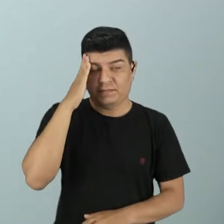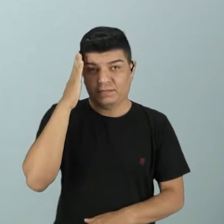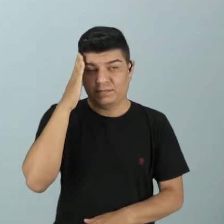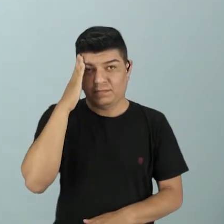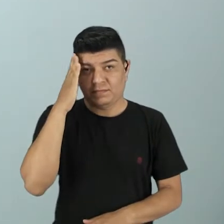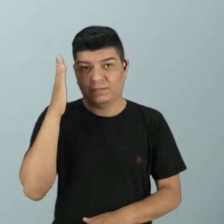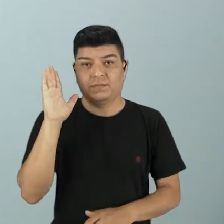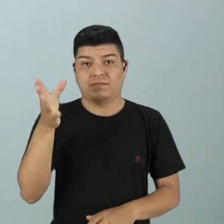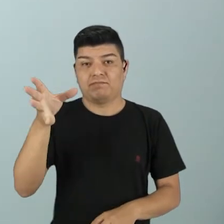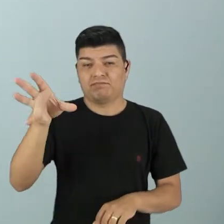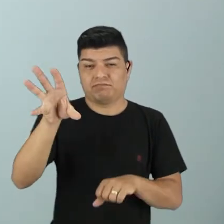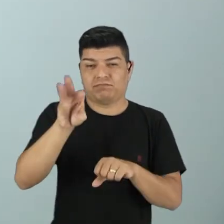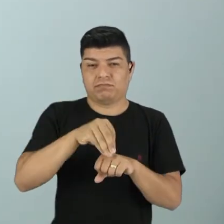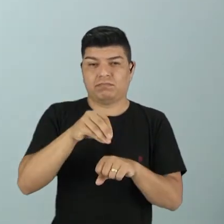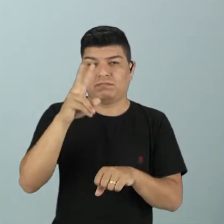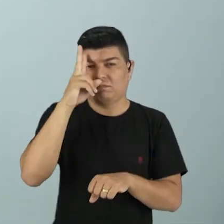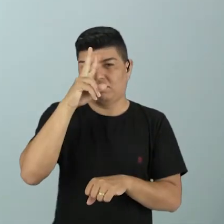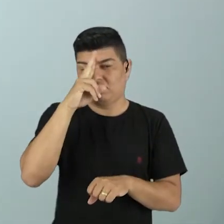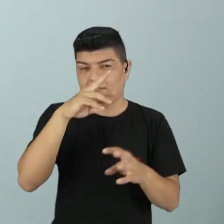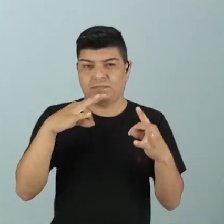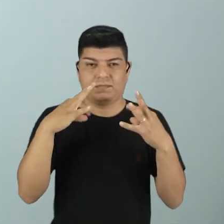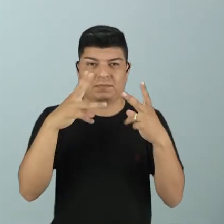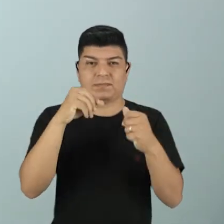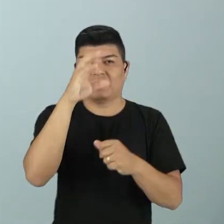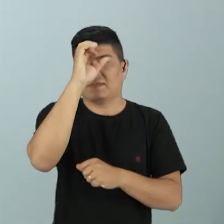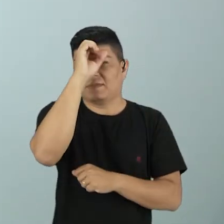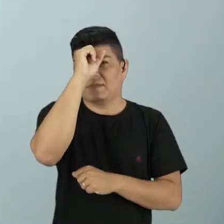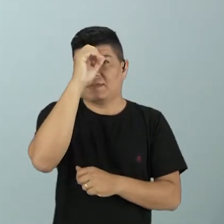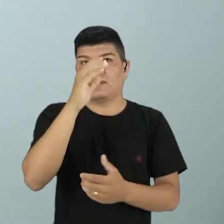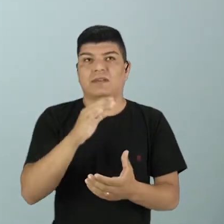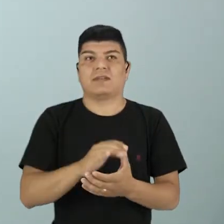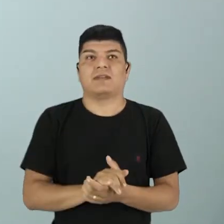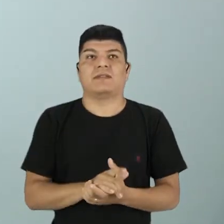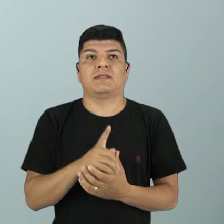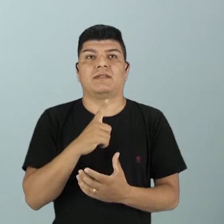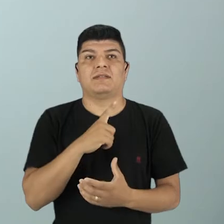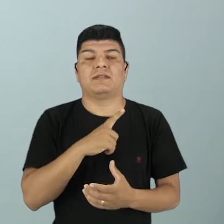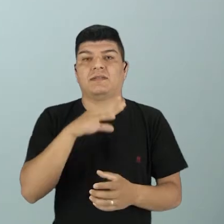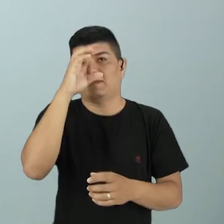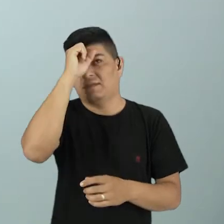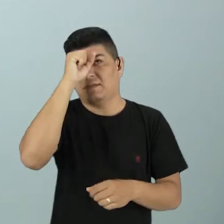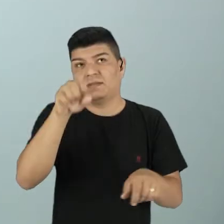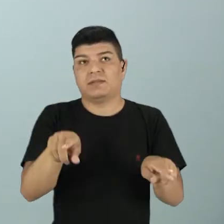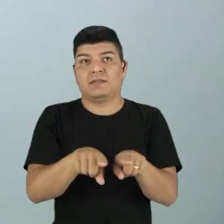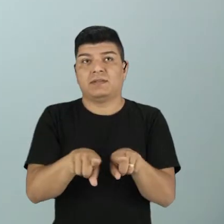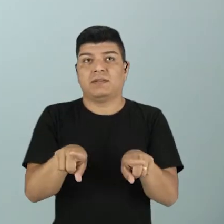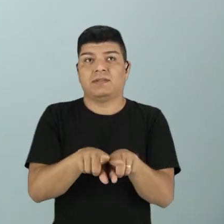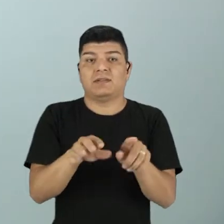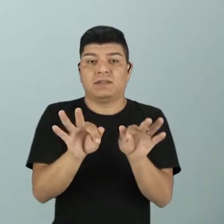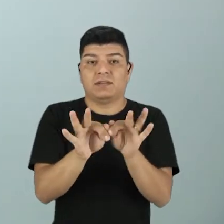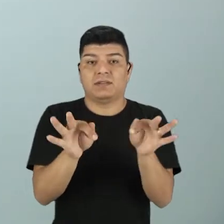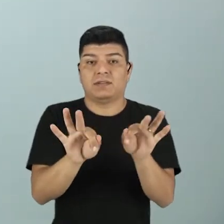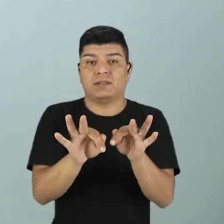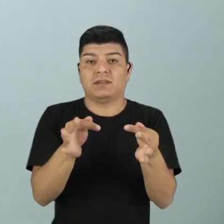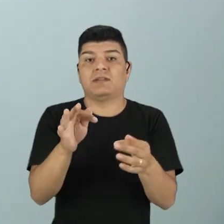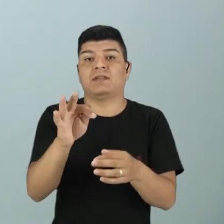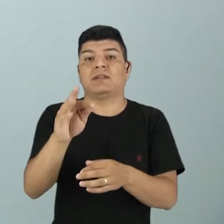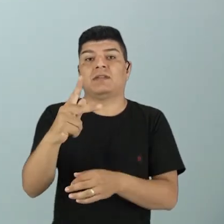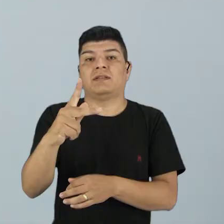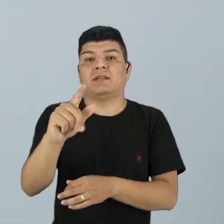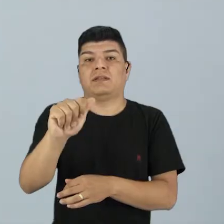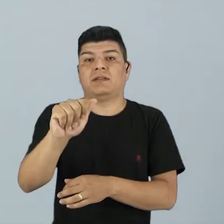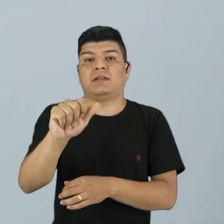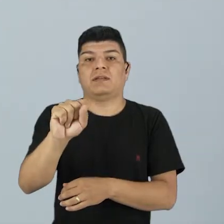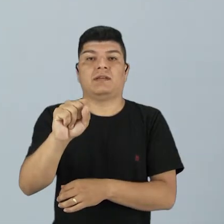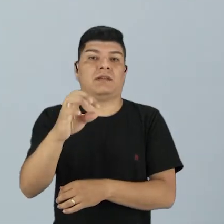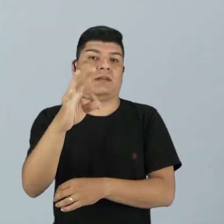aí bem relembrados de tudo que a gente aprendeu. Mas nós também aprendemos nas nossas aulas sobre o Simple Past. Lembram? A